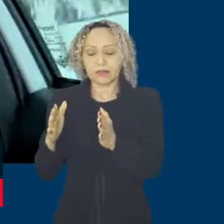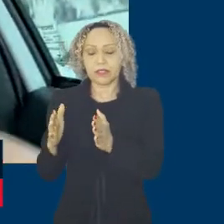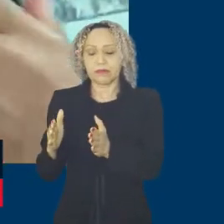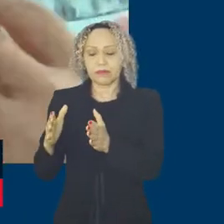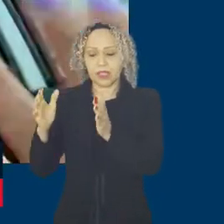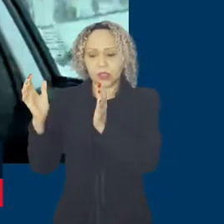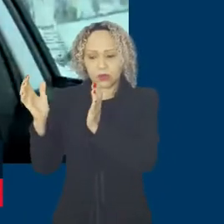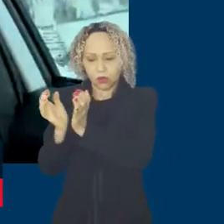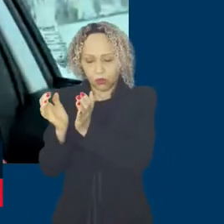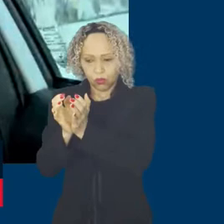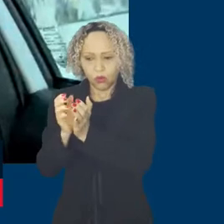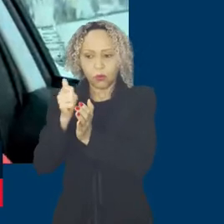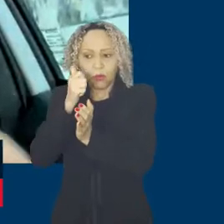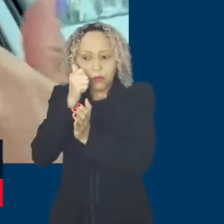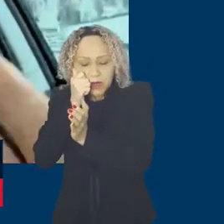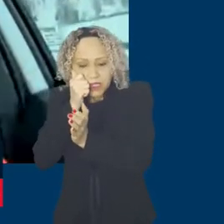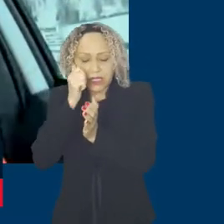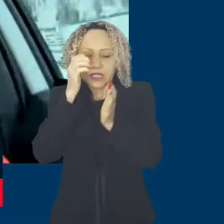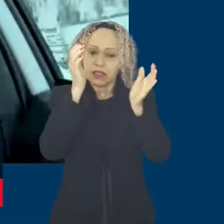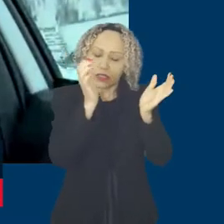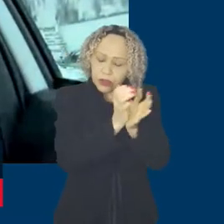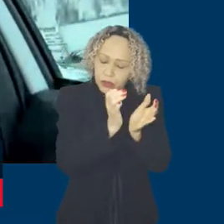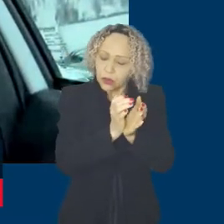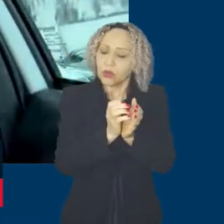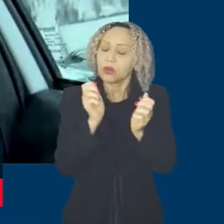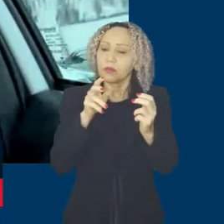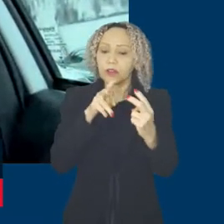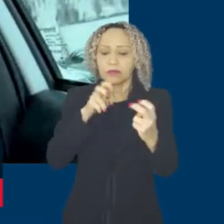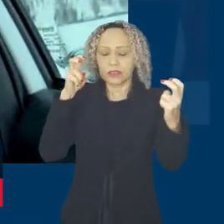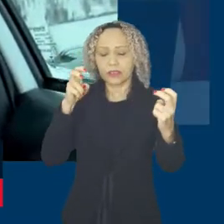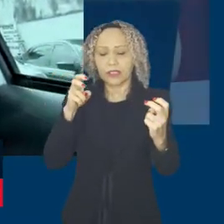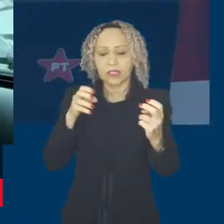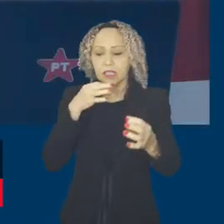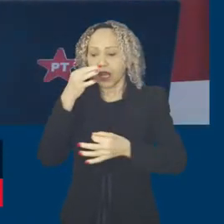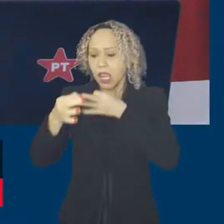do encontro, mandar suas ideias e também será muito bem-vindas.